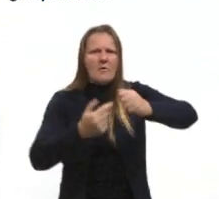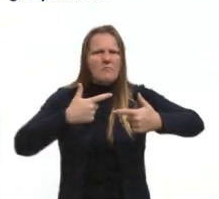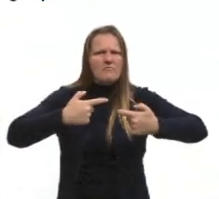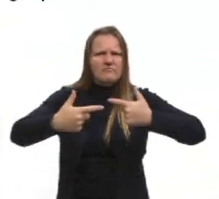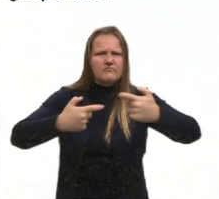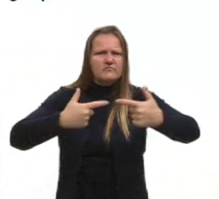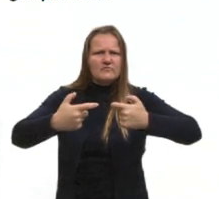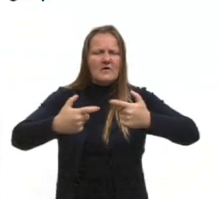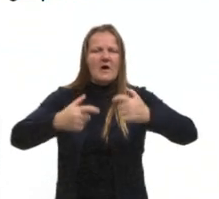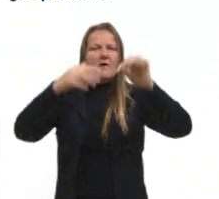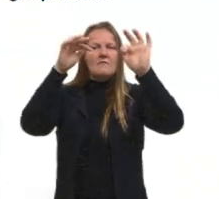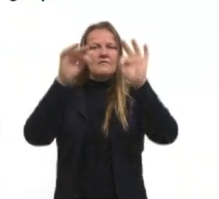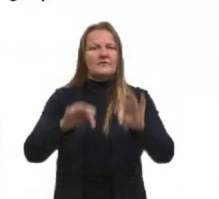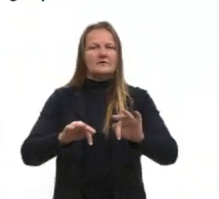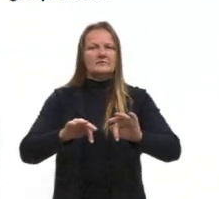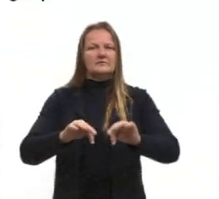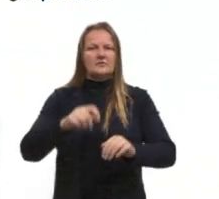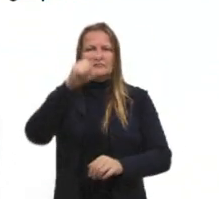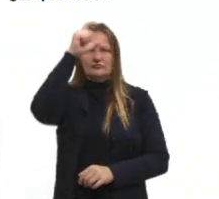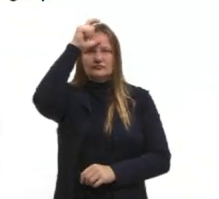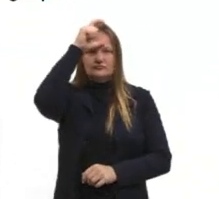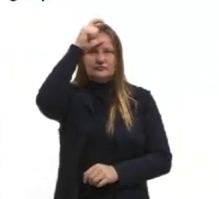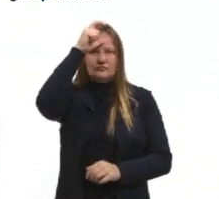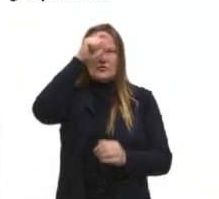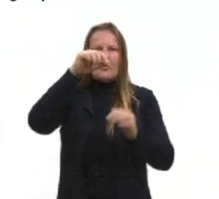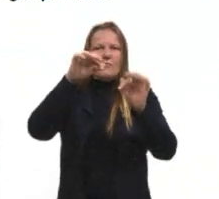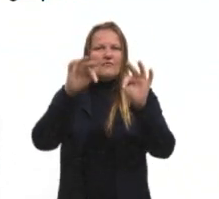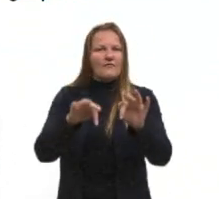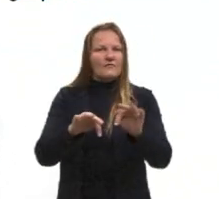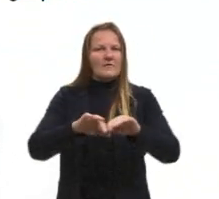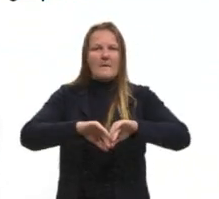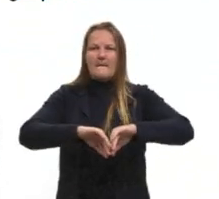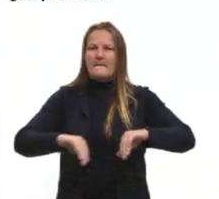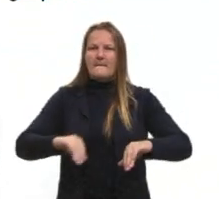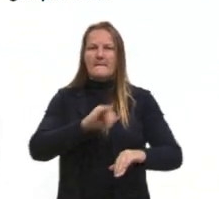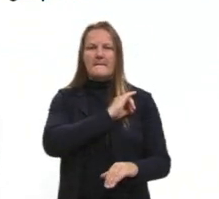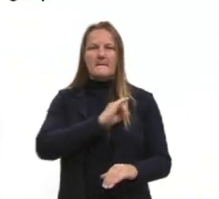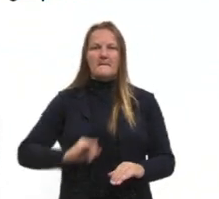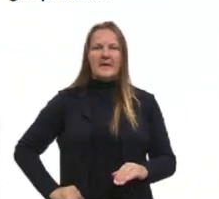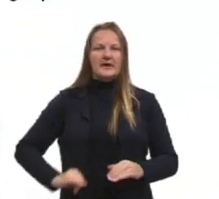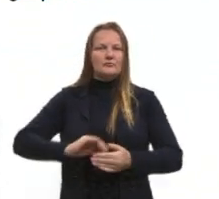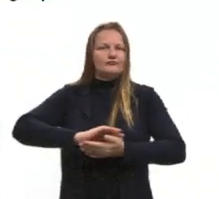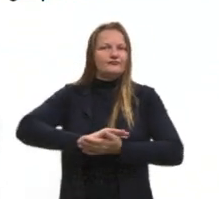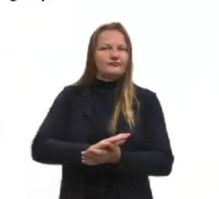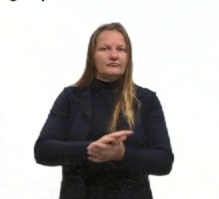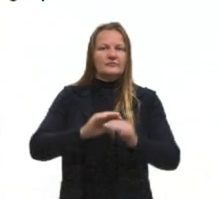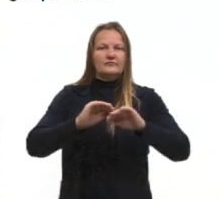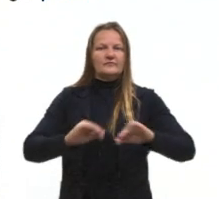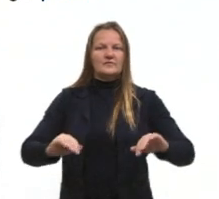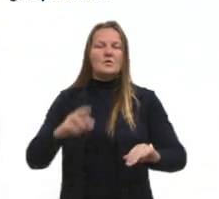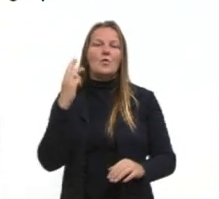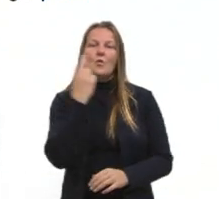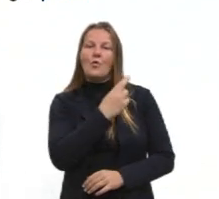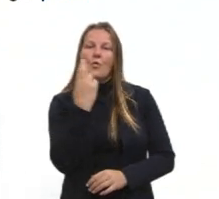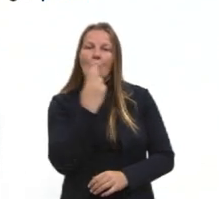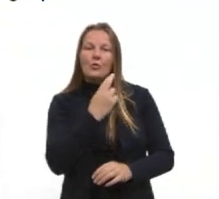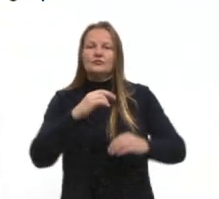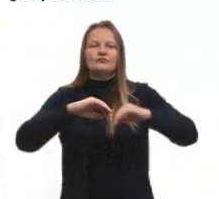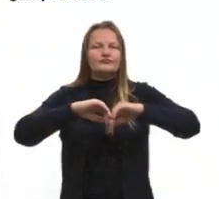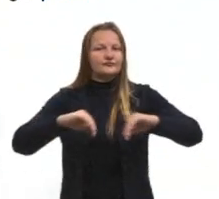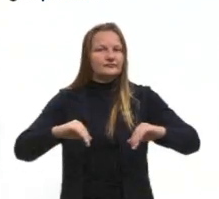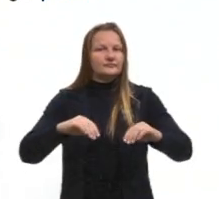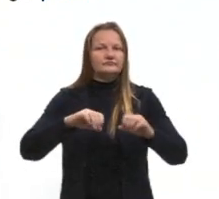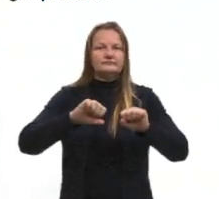desses impérios tá império turcotomano e outros impérios tá o império Russo por exemplo entre outras coisas